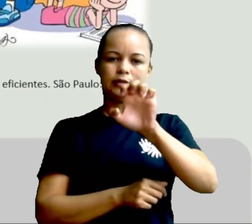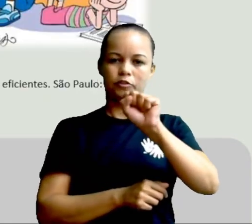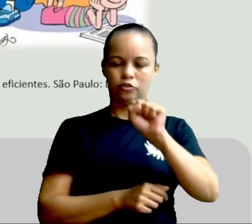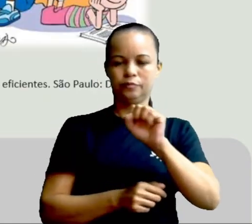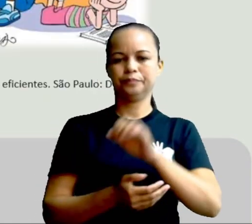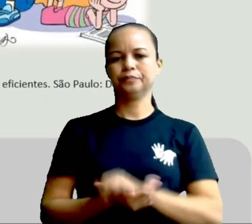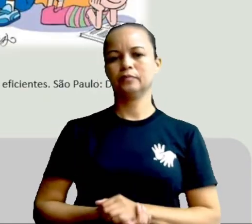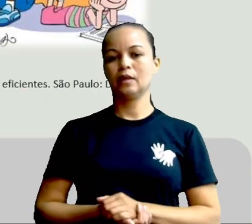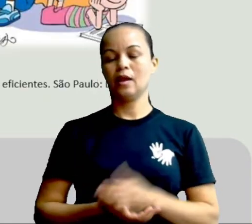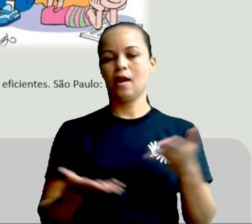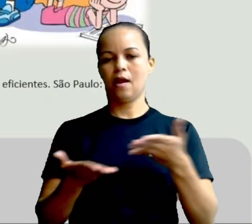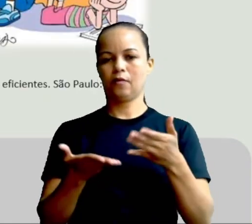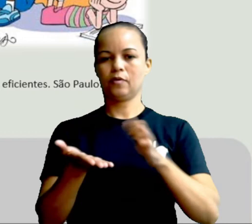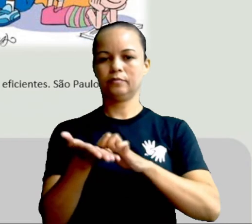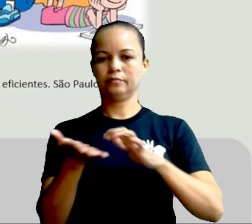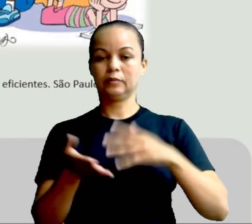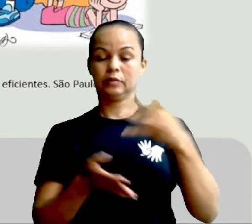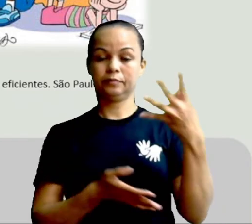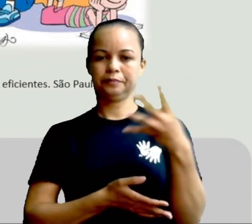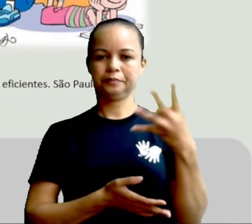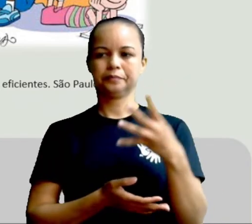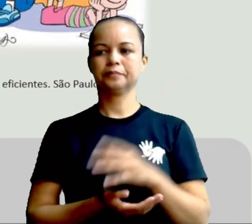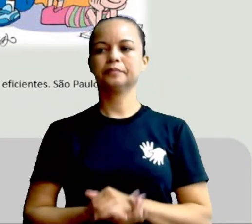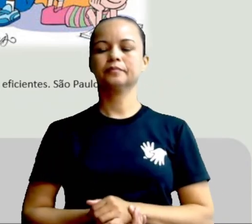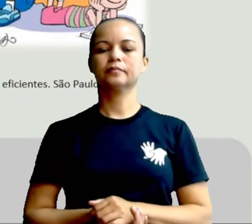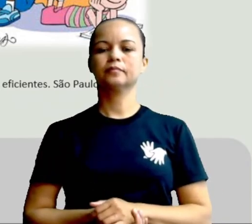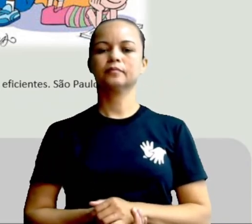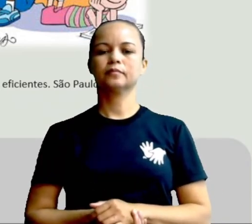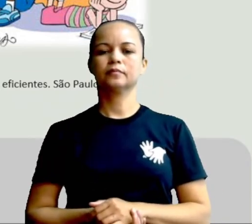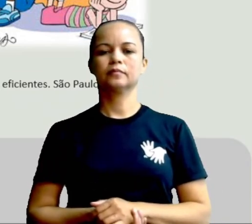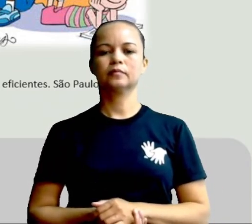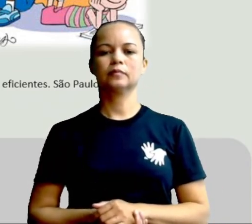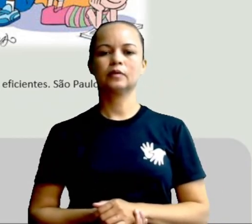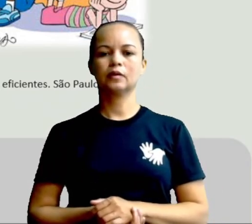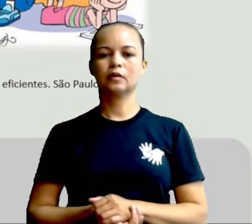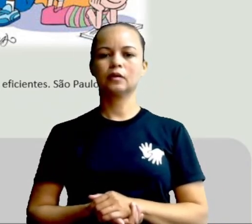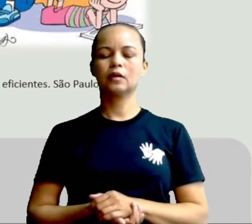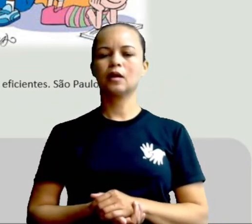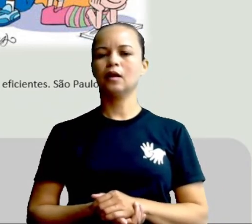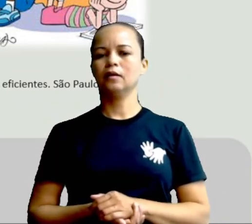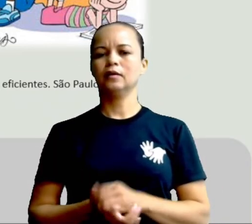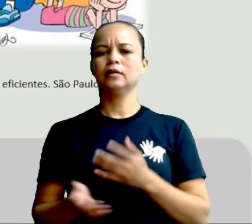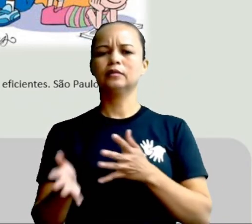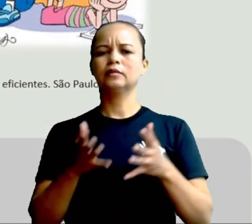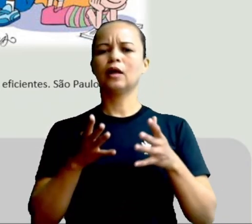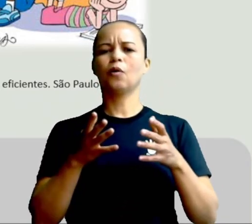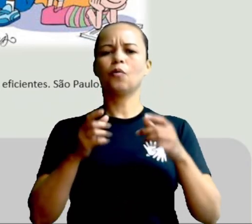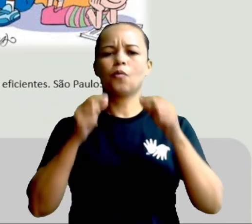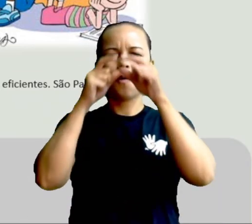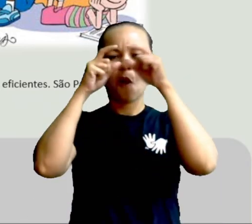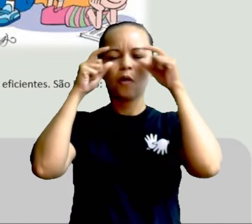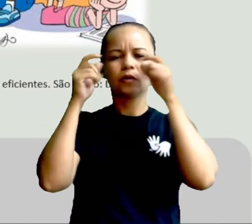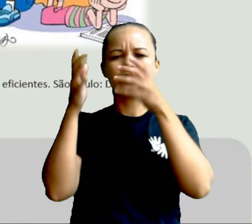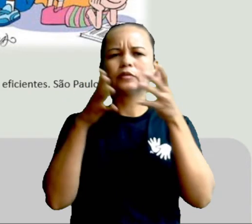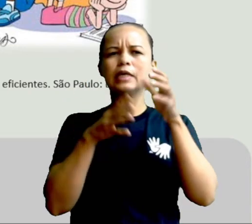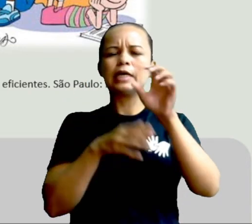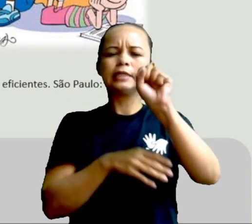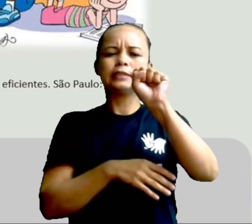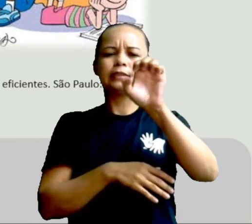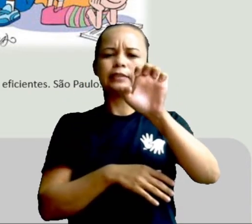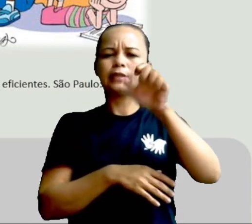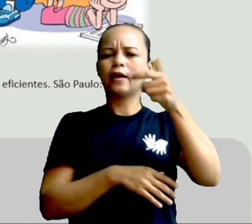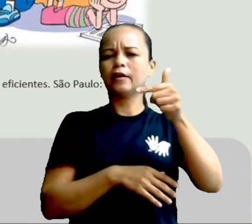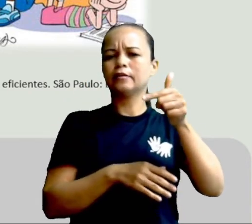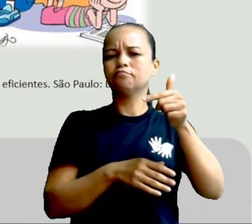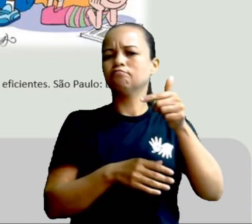Então, vamos agora para a questão 4, certo? Em óculos sem aro, certo? A preposição